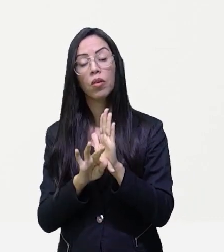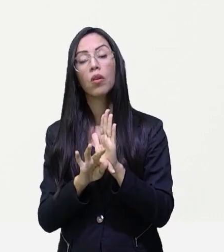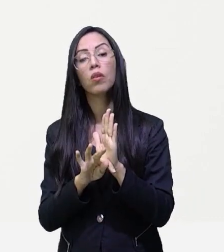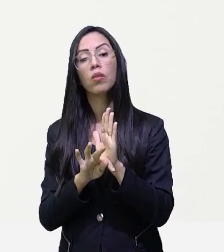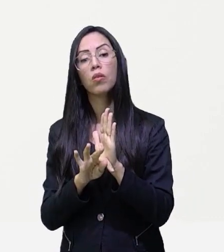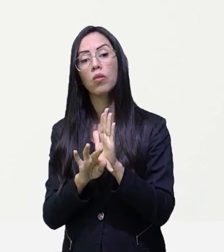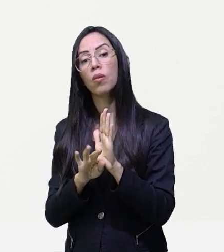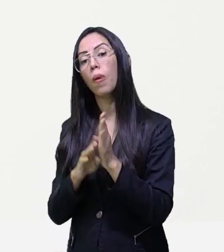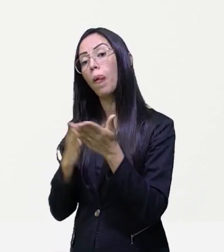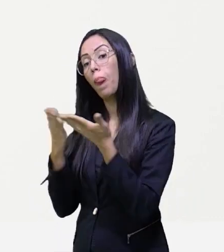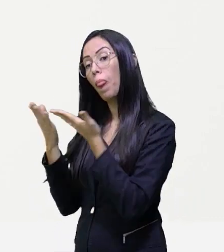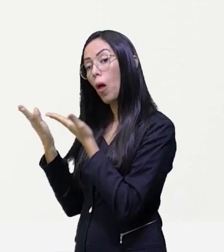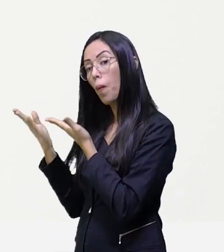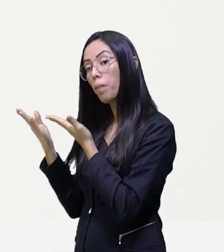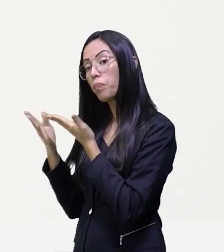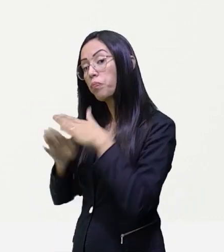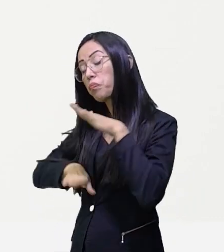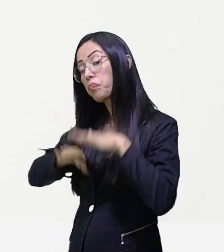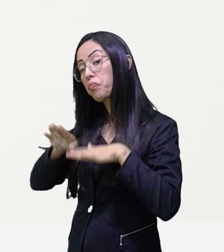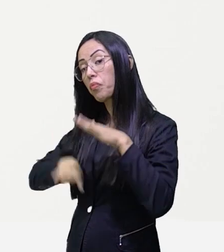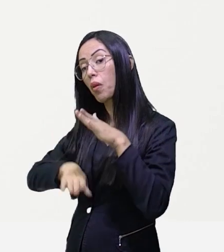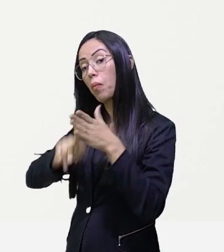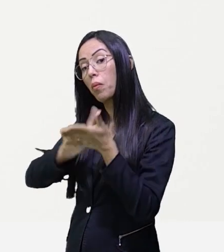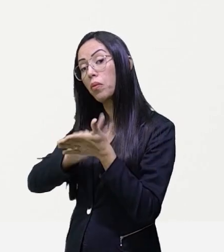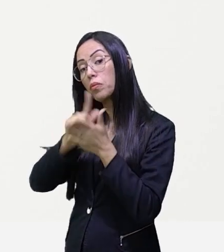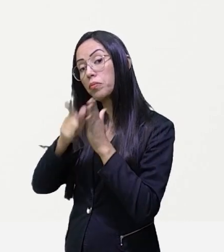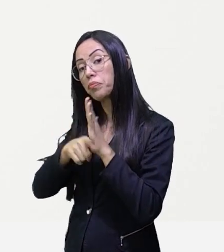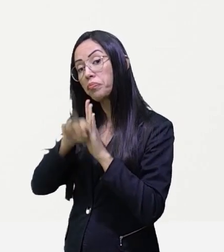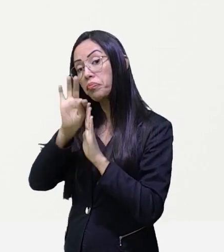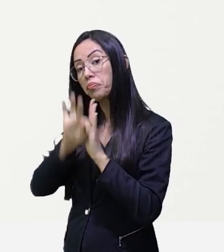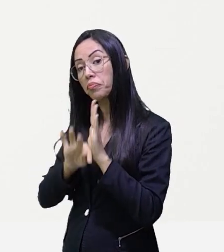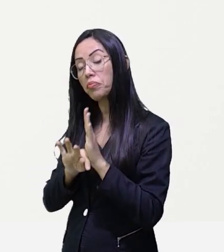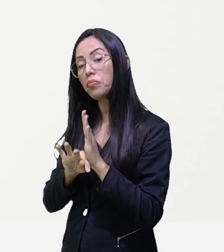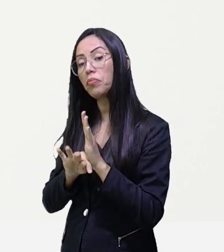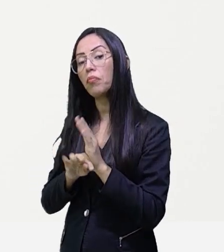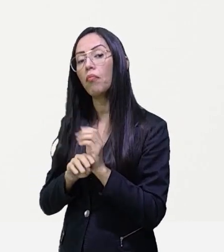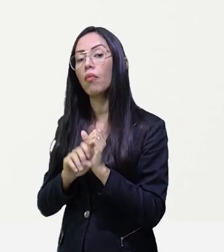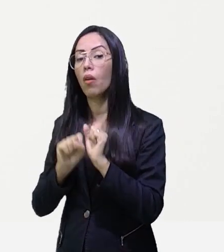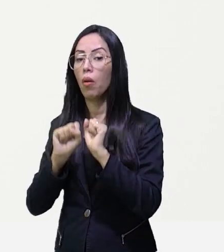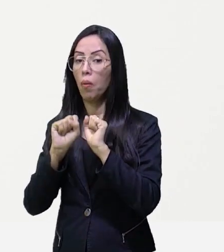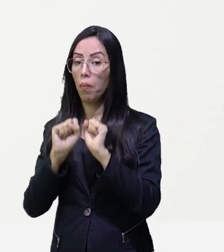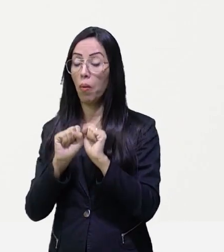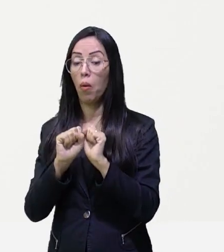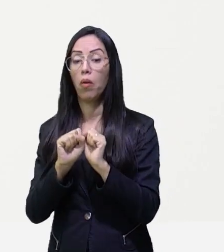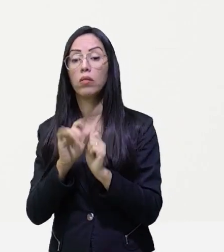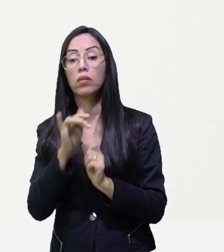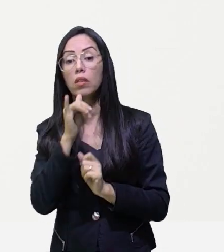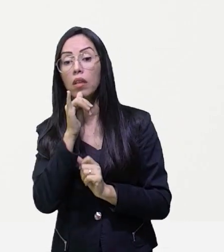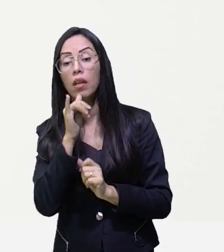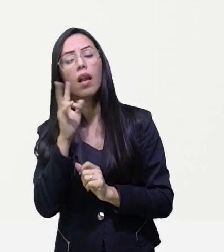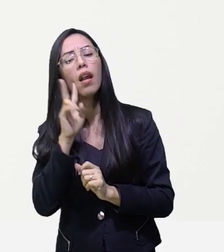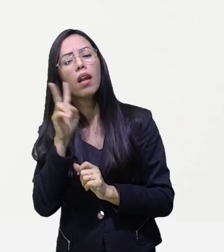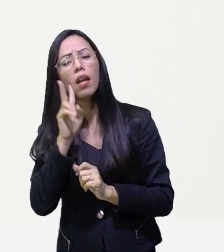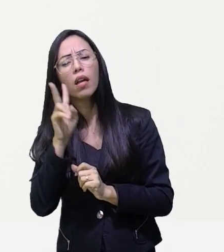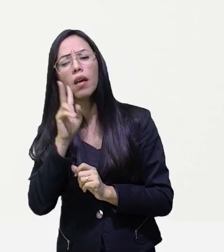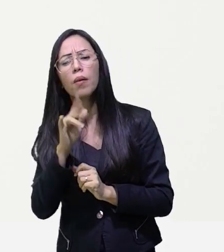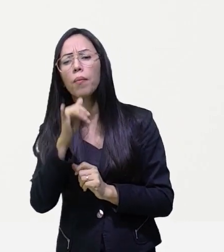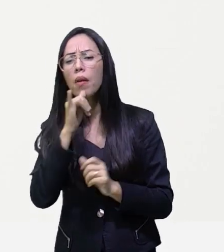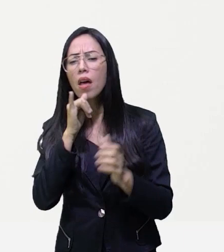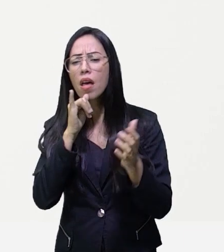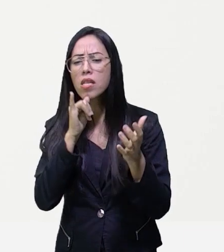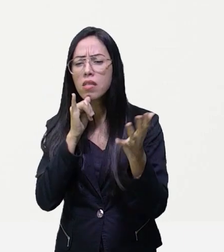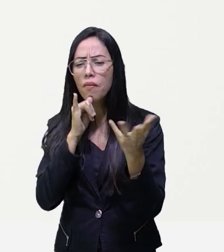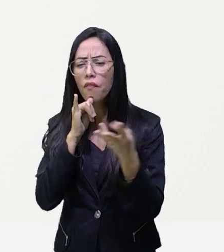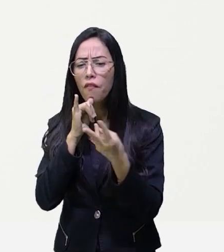aqui, Depende do gênero e do suporte textual. Ele pode ser, como nós já demos exemplos lá, um